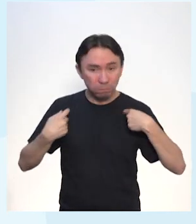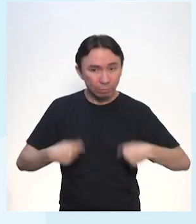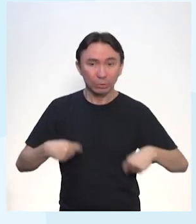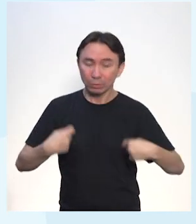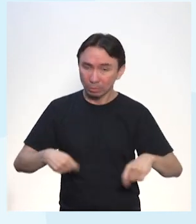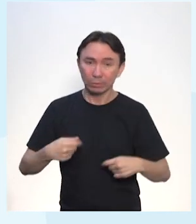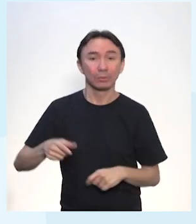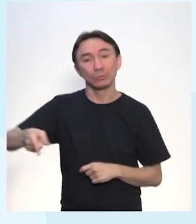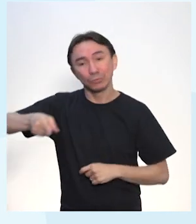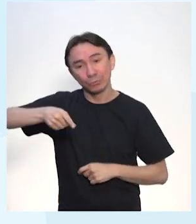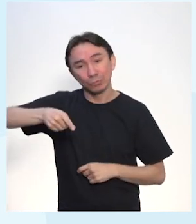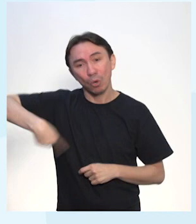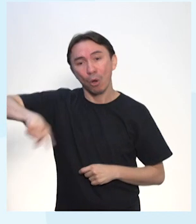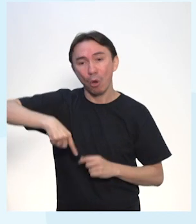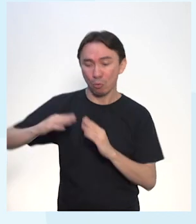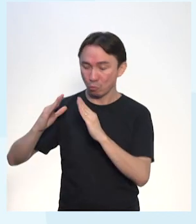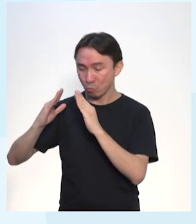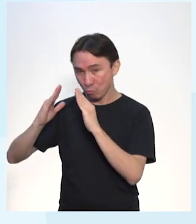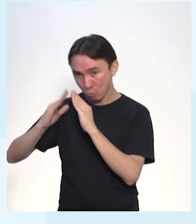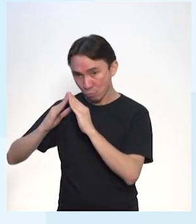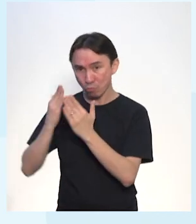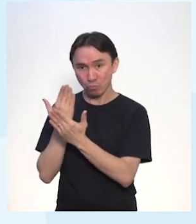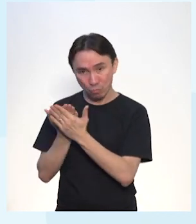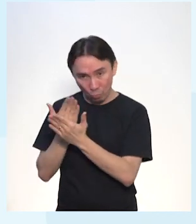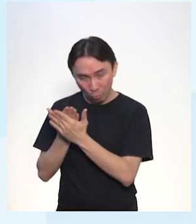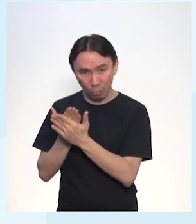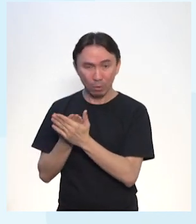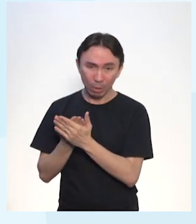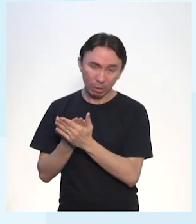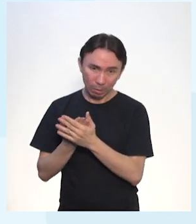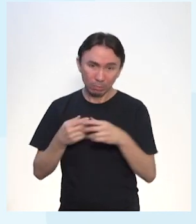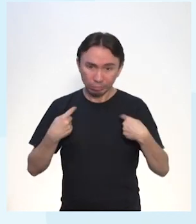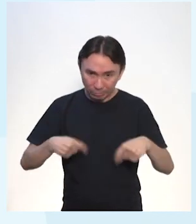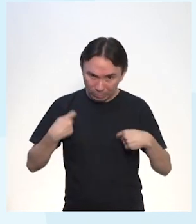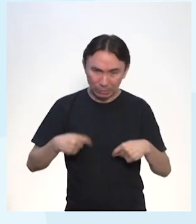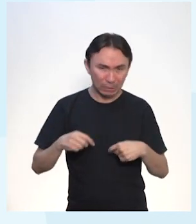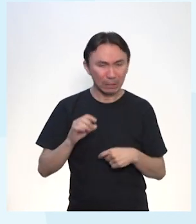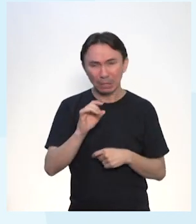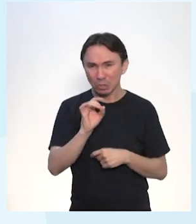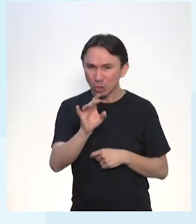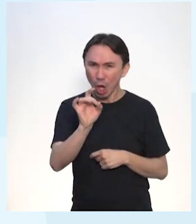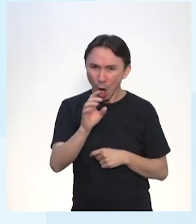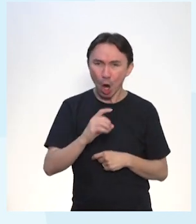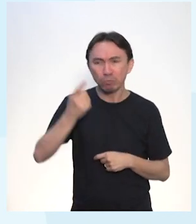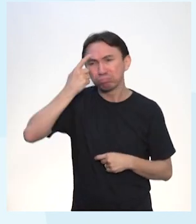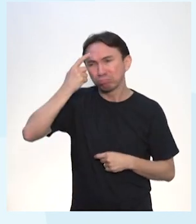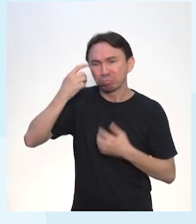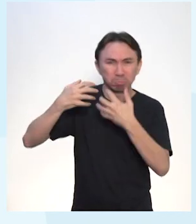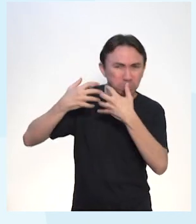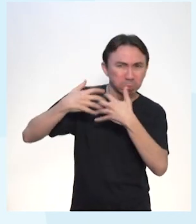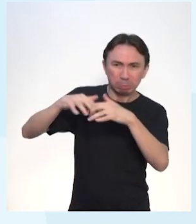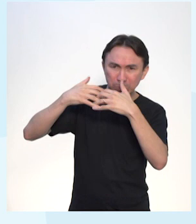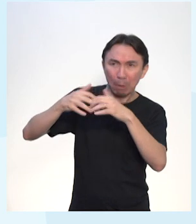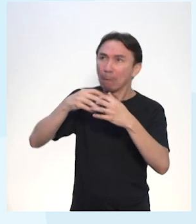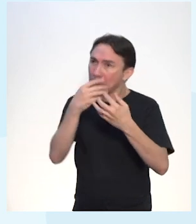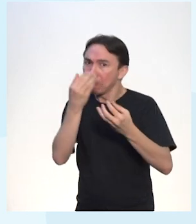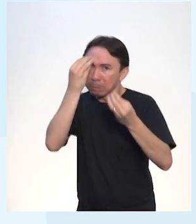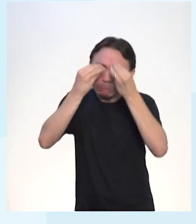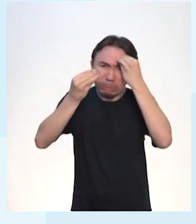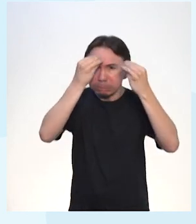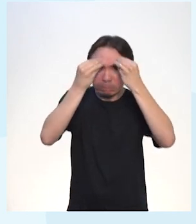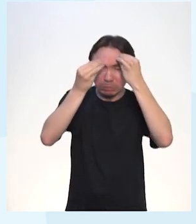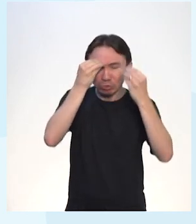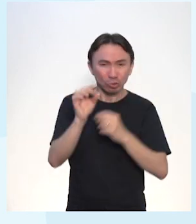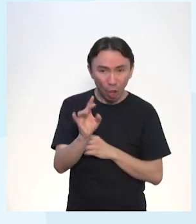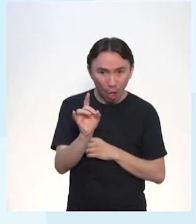ela precisa formar o nosso aluno, o nosso estudante, não apenas na parte cognitiva ou intelectiva, mas também